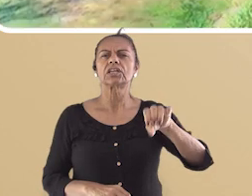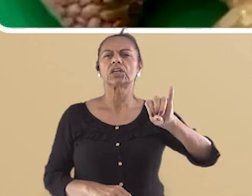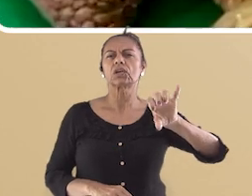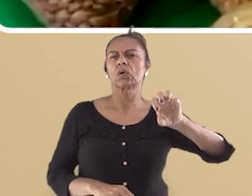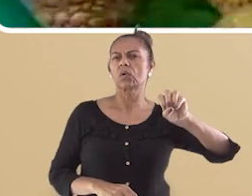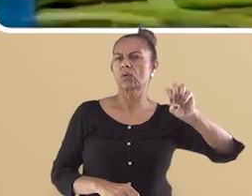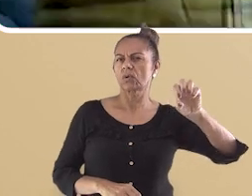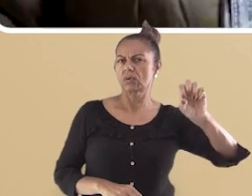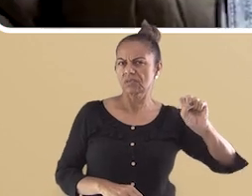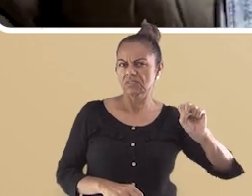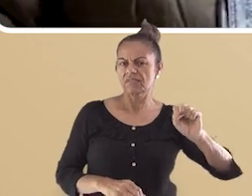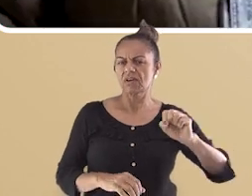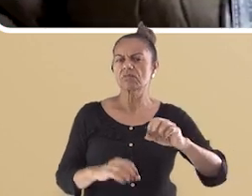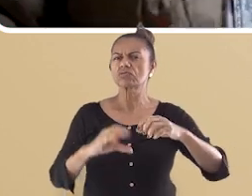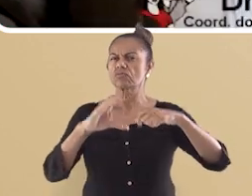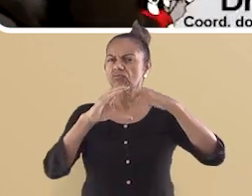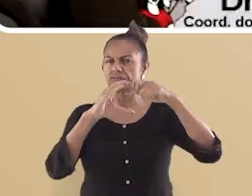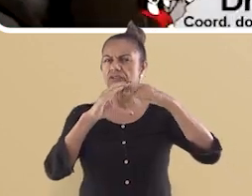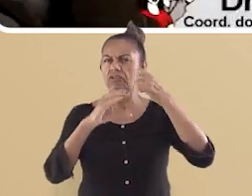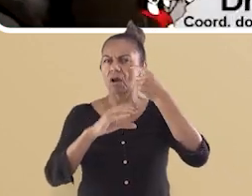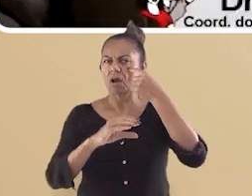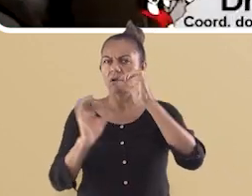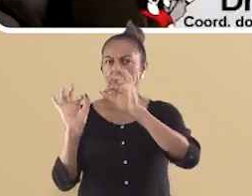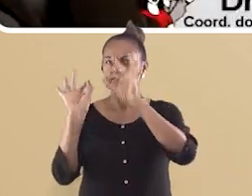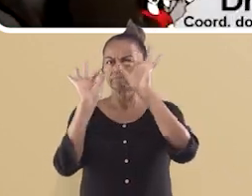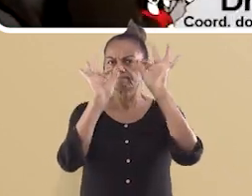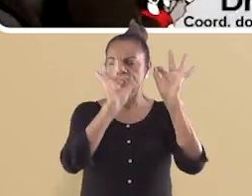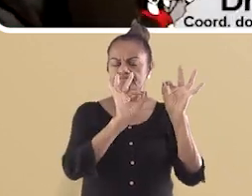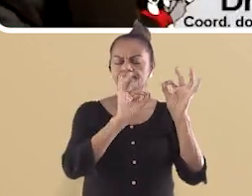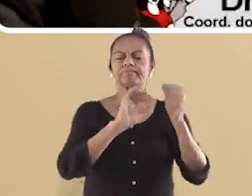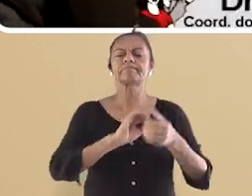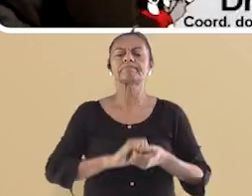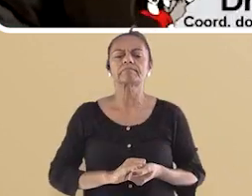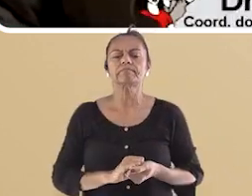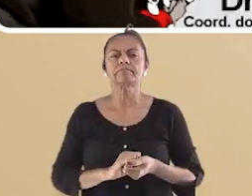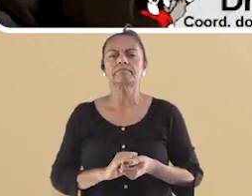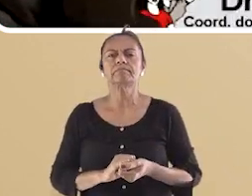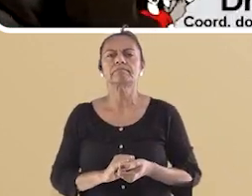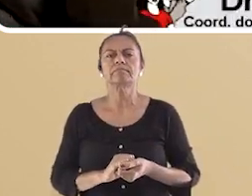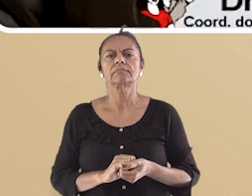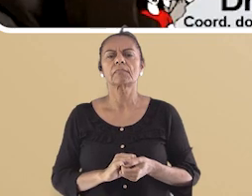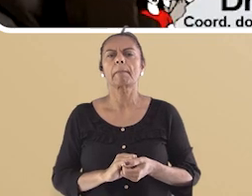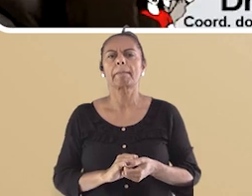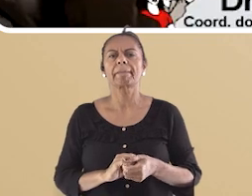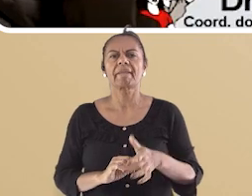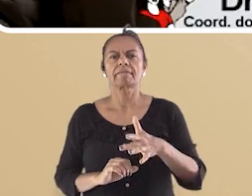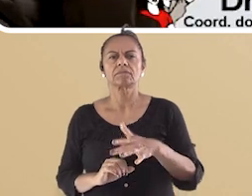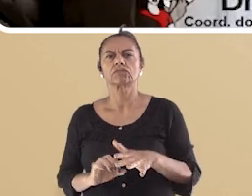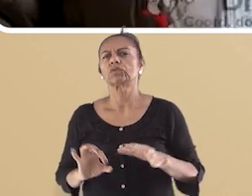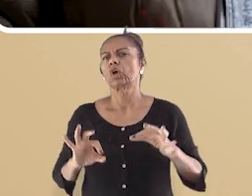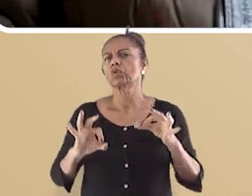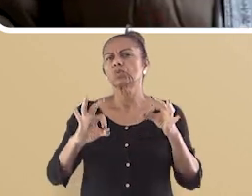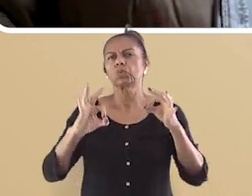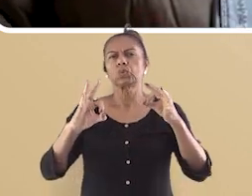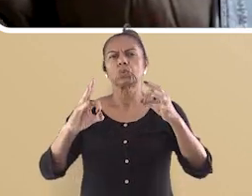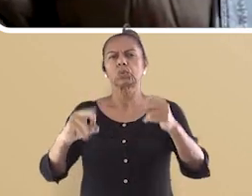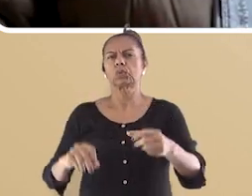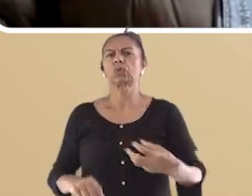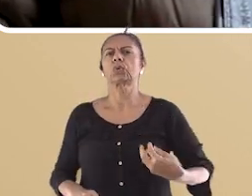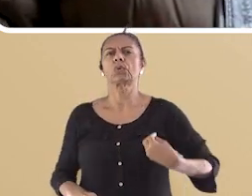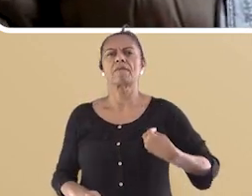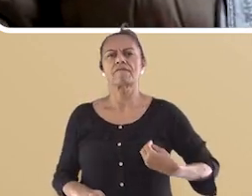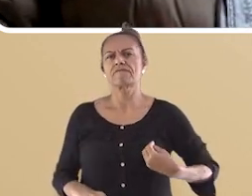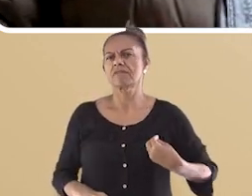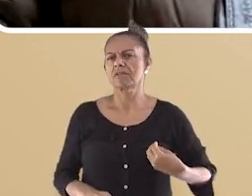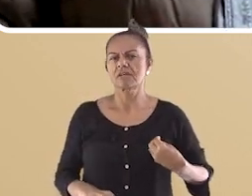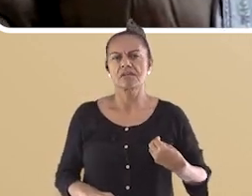transgênicos? Todos os seres vivos, eles expressam as suas características, o tamanho nas plantas, o tamanho da folha, o comprimento da